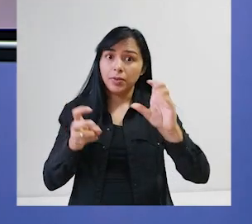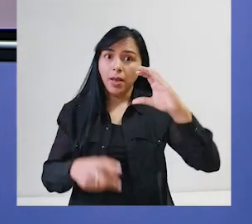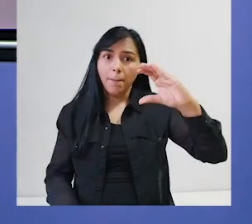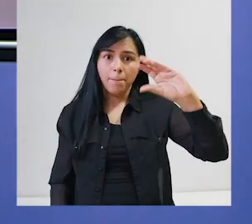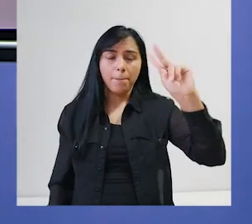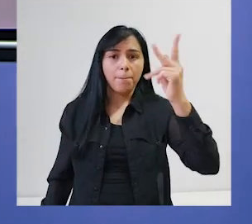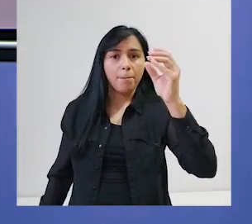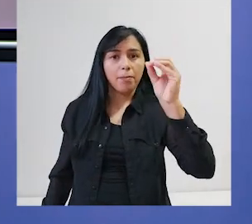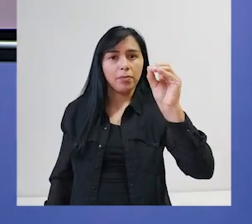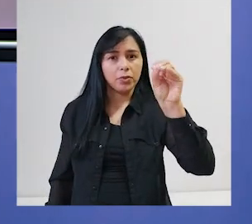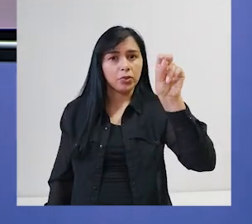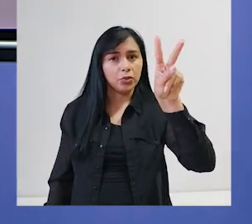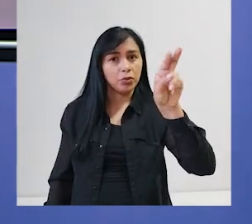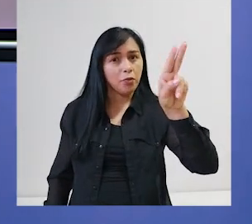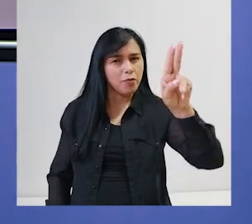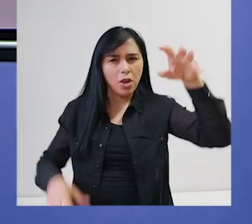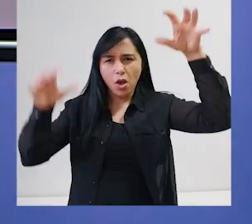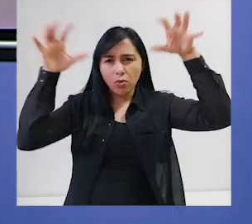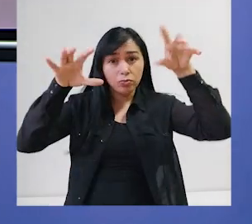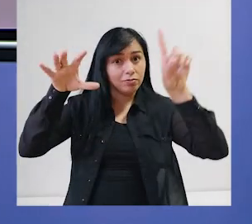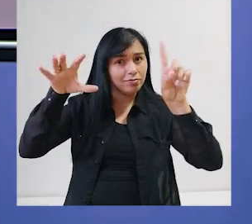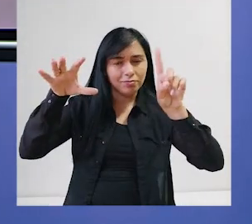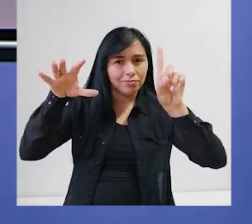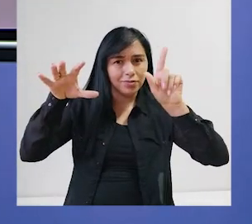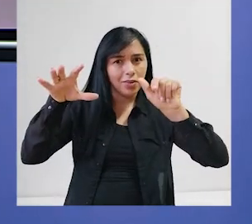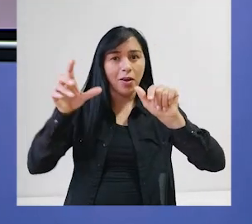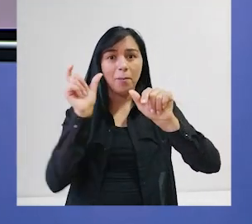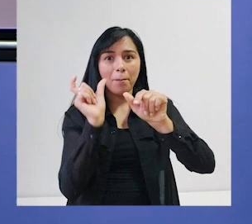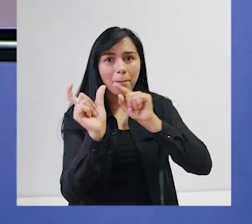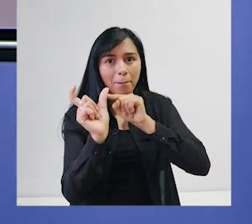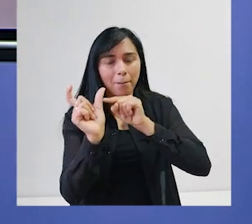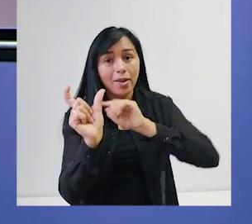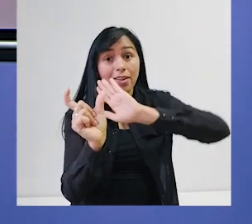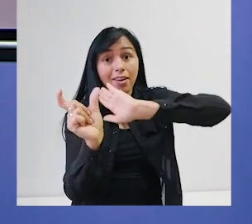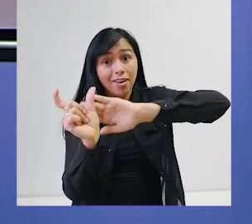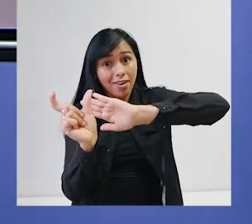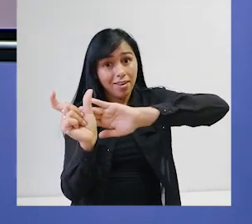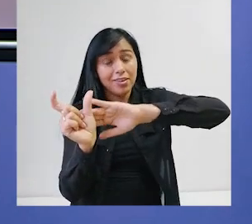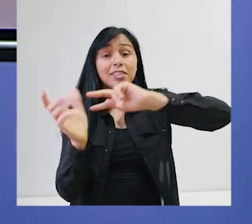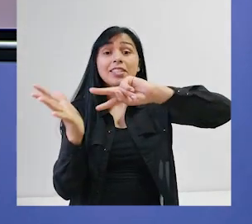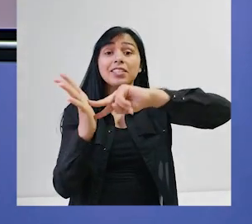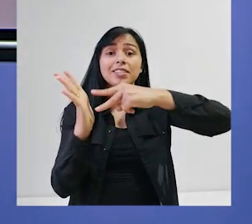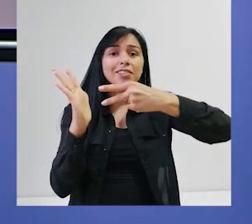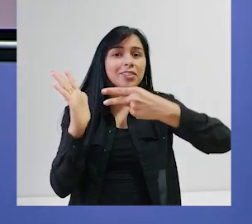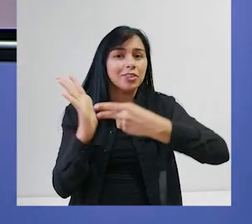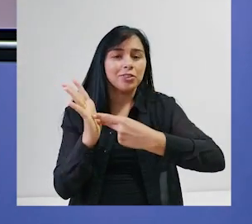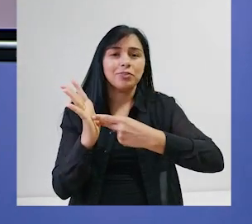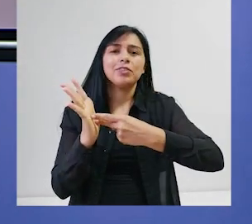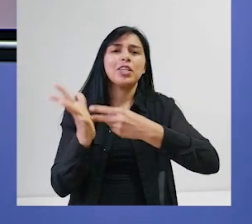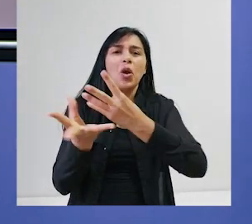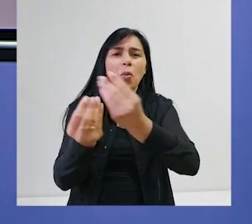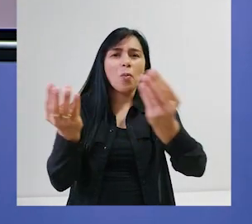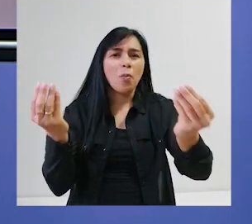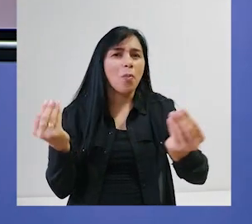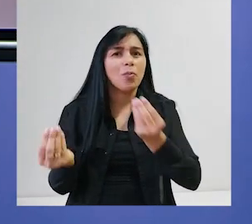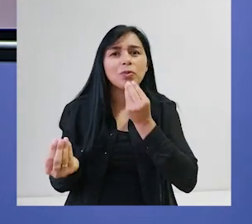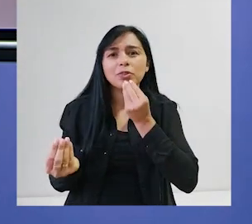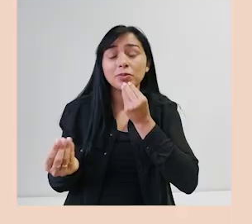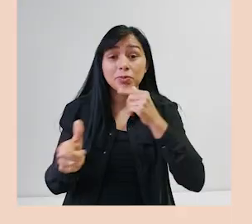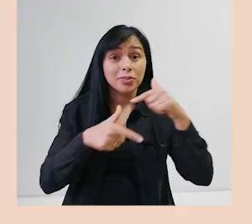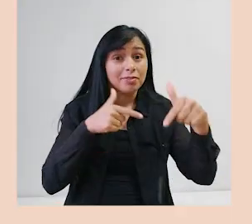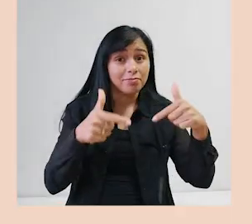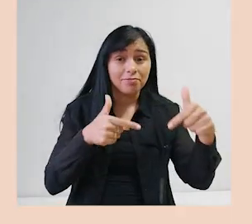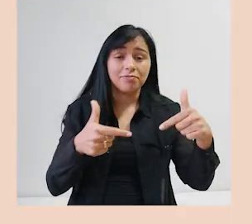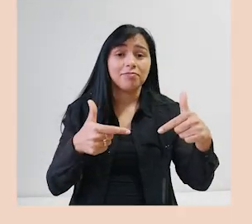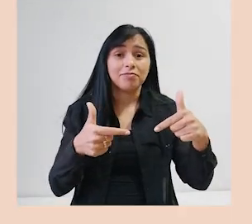conotativo de que apareceram muito muitas propostas de emprego portanto neste caso choveram proposta de emprego